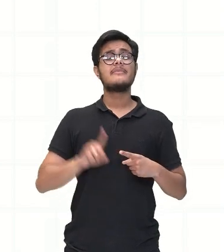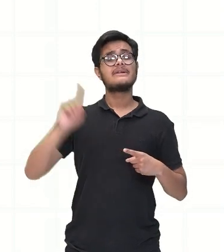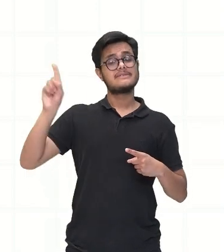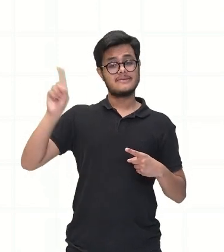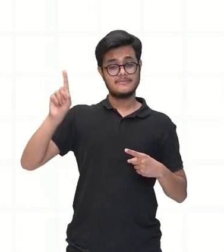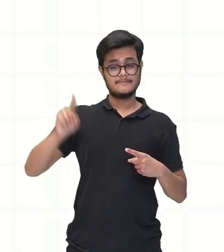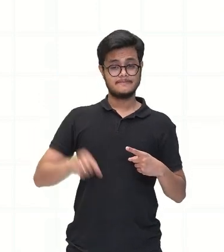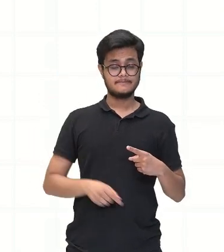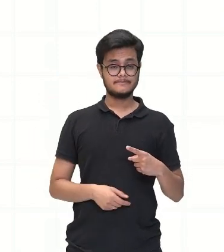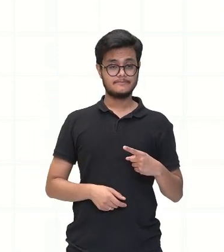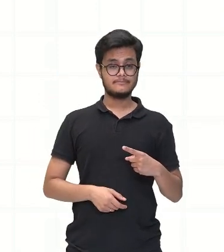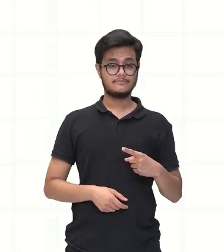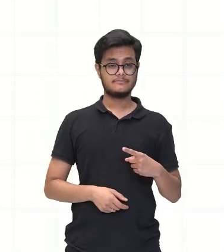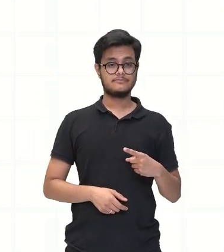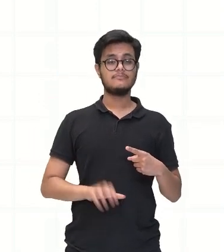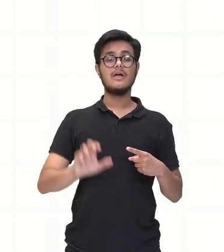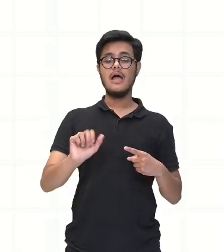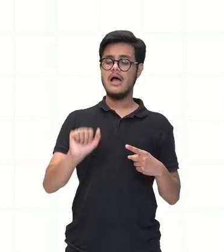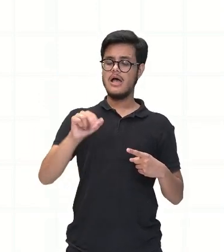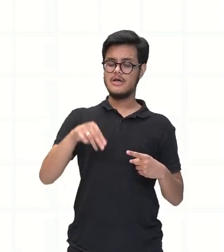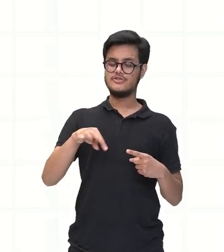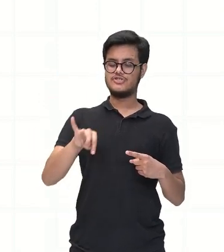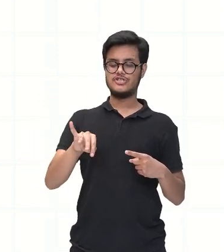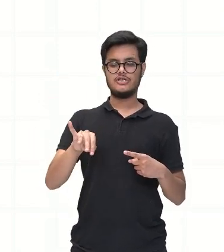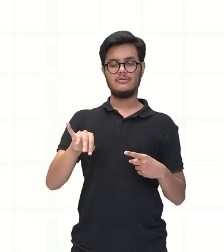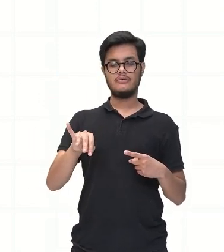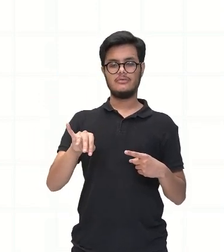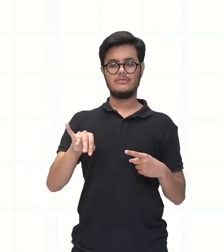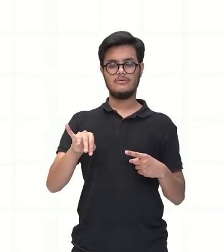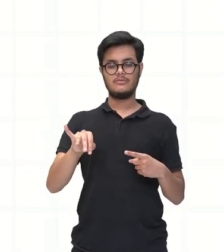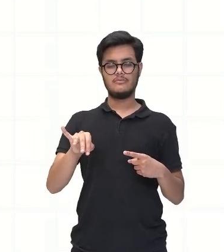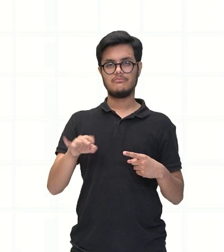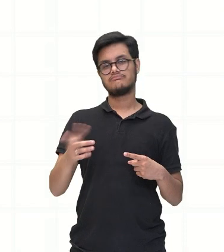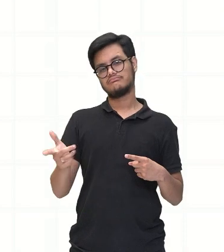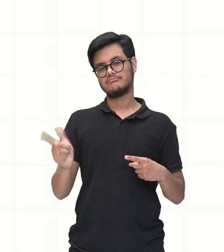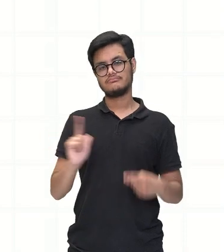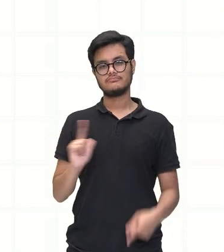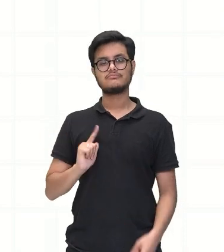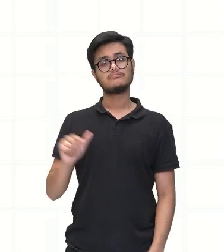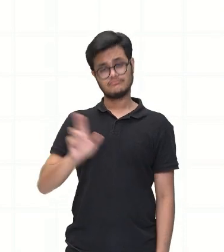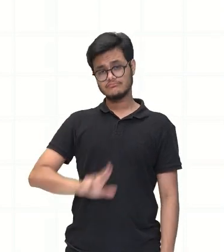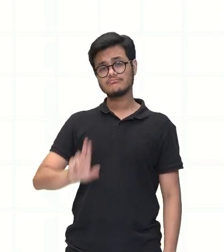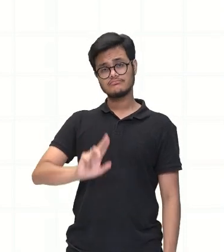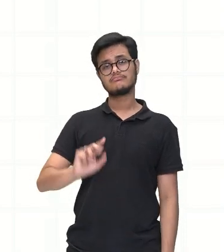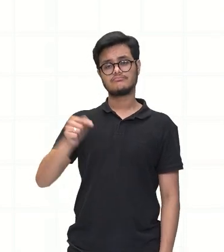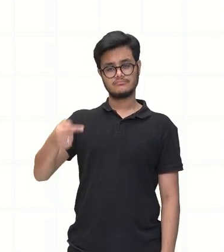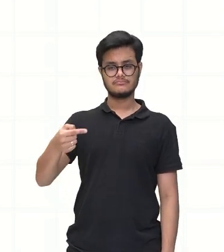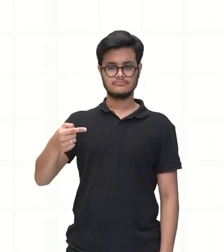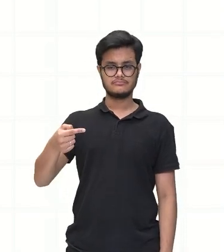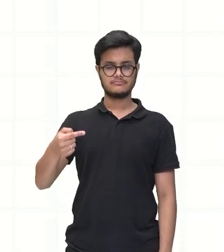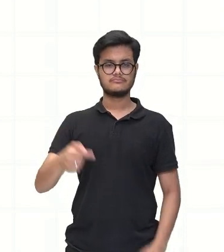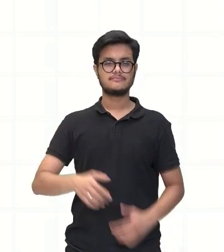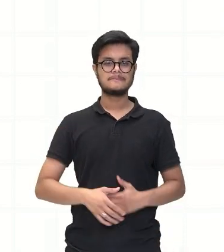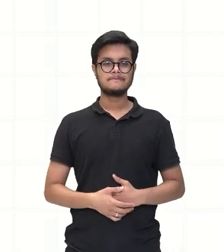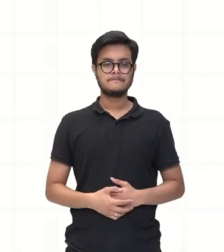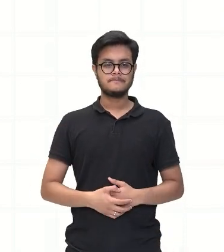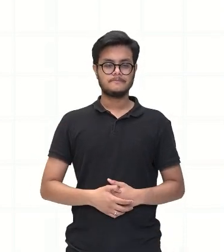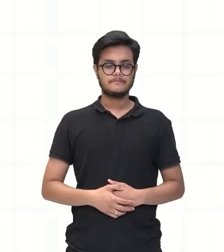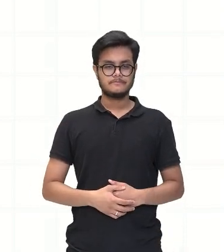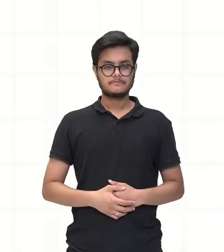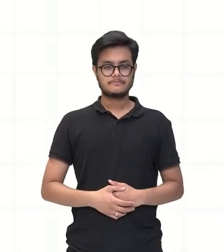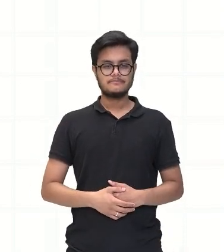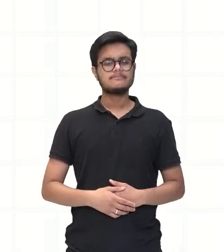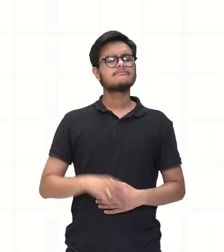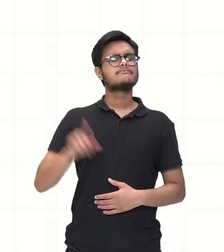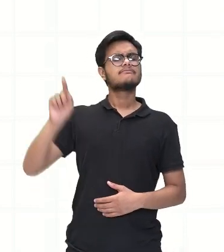anti-inflamatório. Olha só. Essa palavra, ela utiliza o hífen, né? Observando aí, o